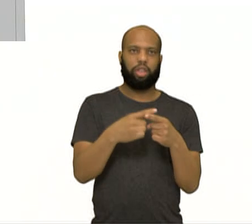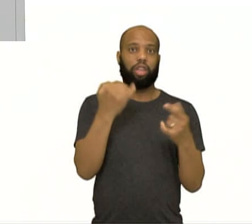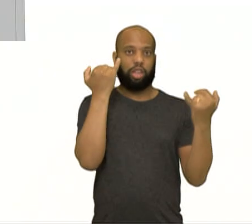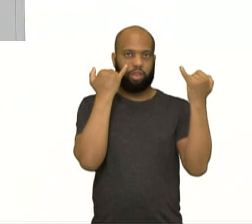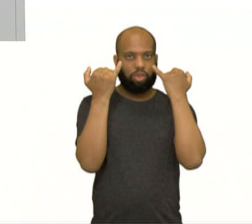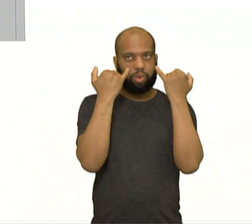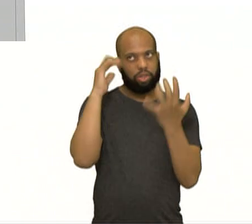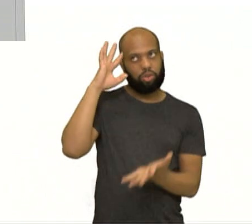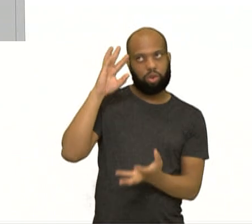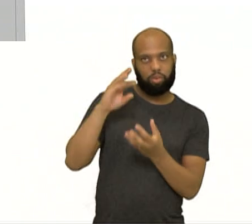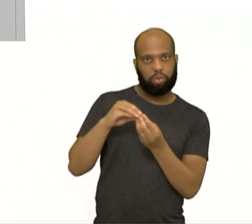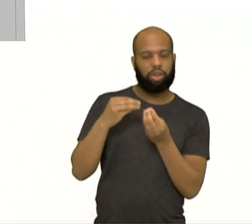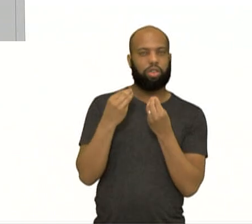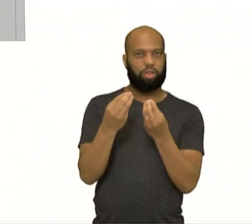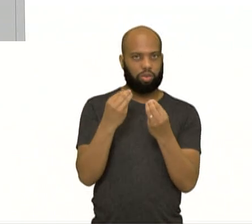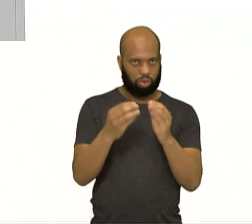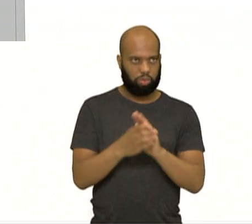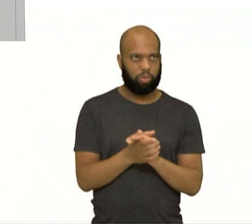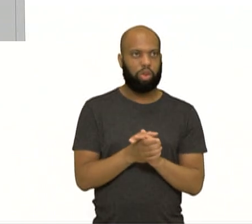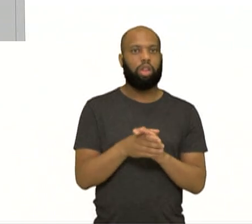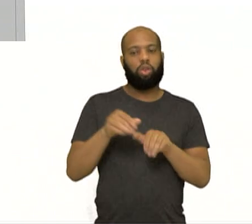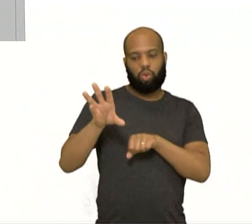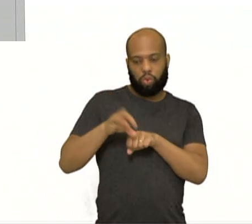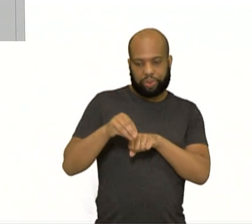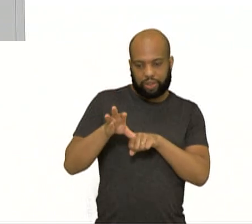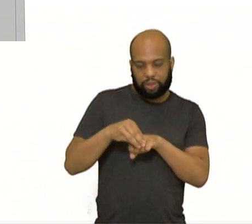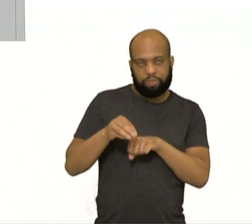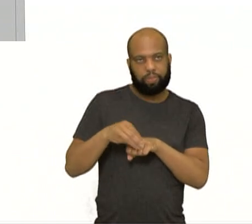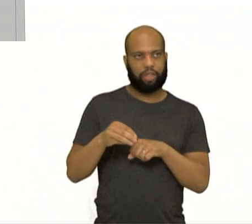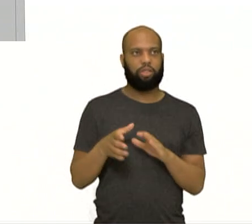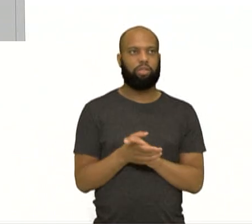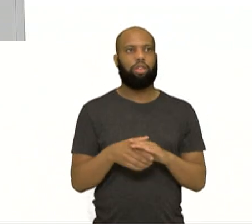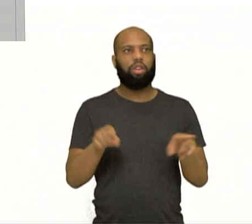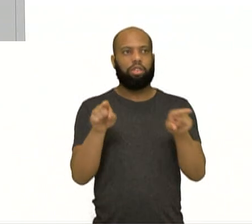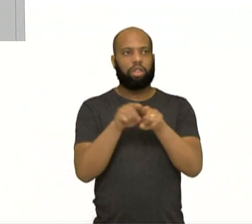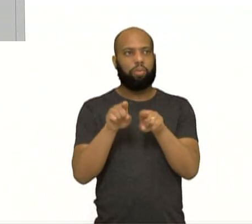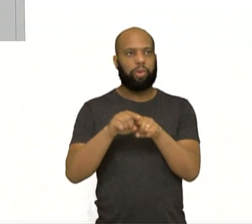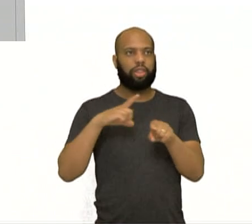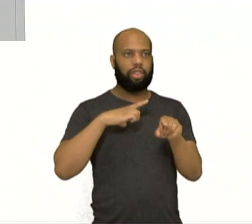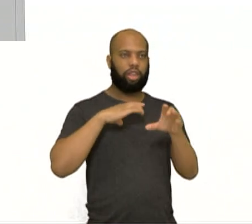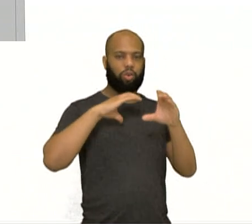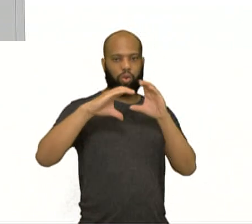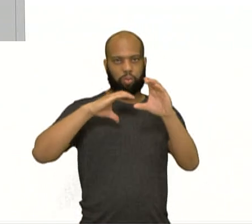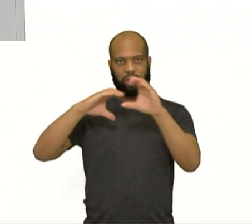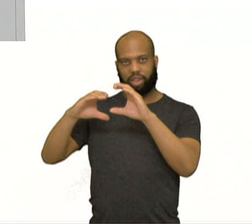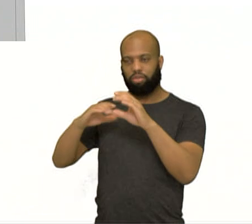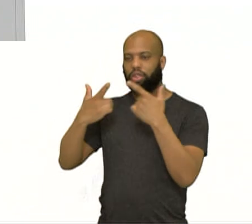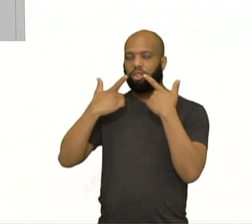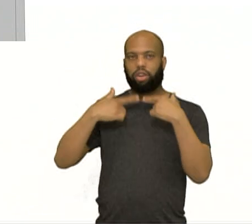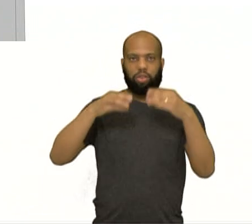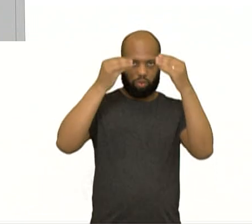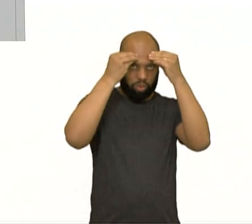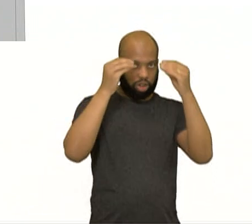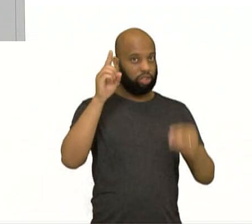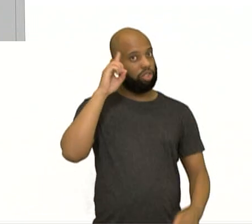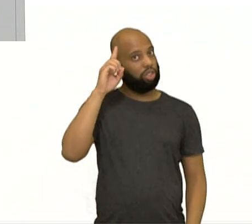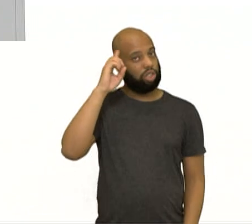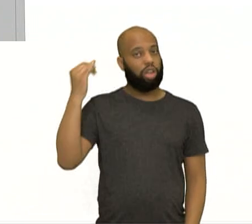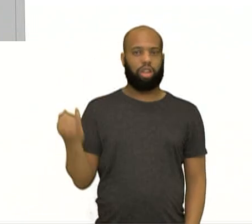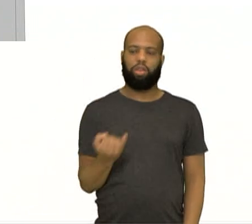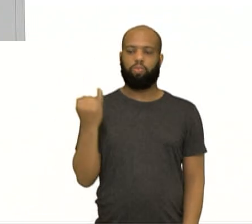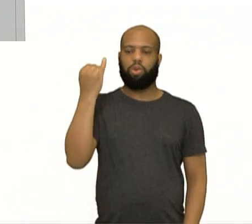como conhecimento comunicado, né? Na linguagem do dia a dia, tem um importante papel na